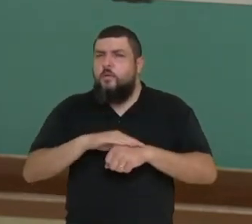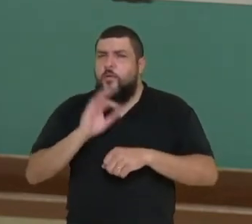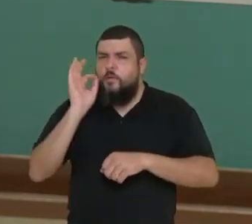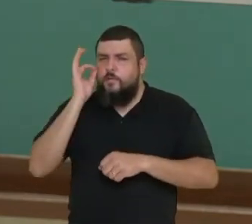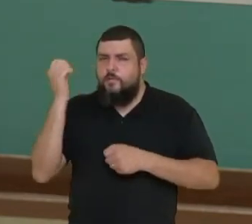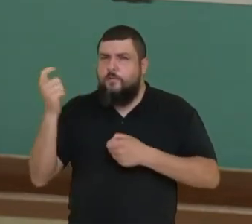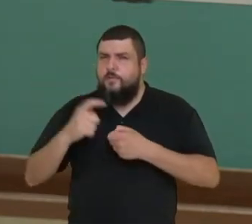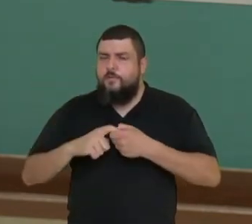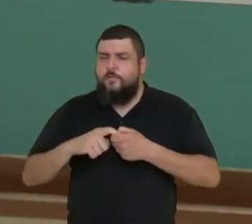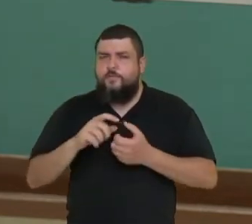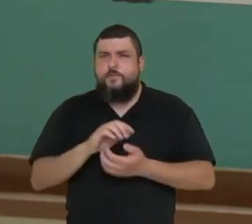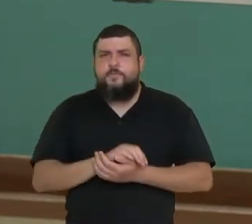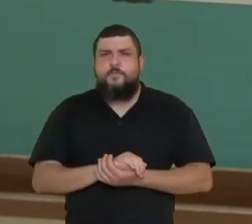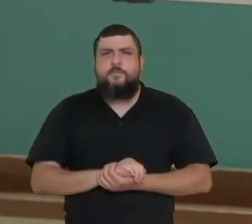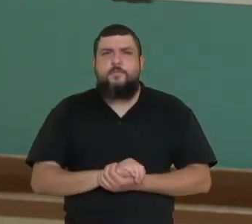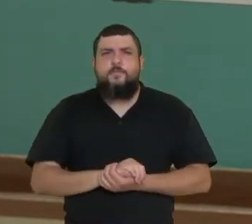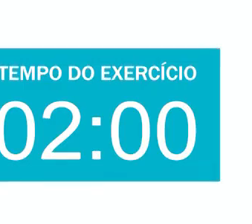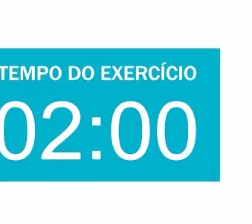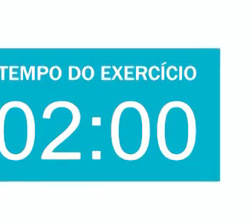a pouco a gente volta para responder.